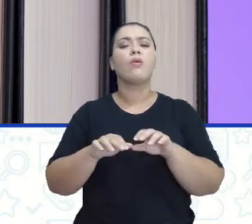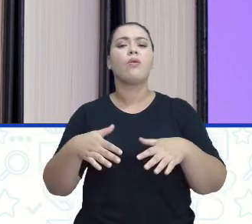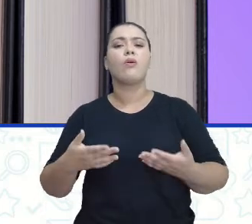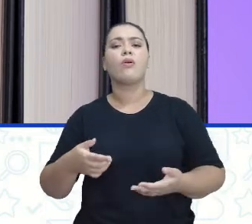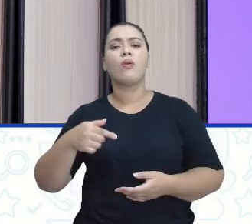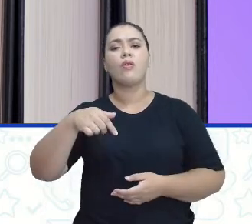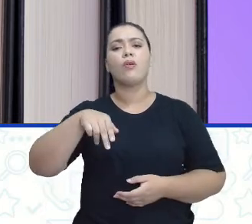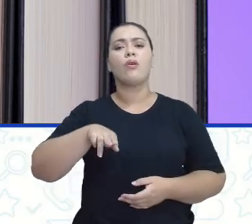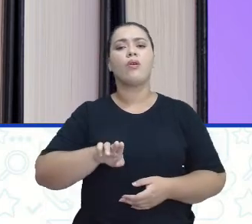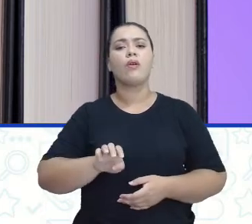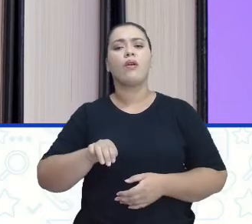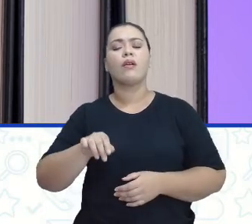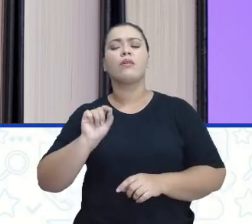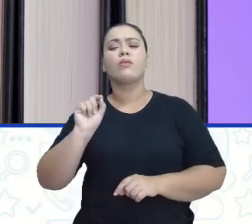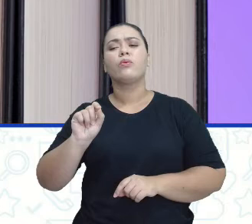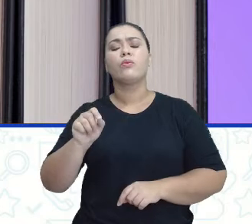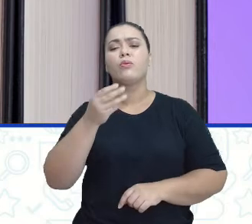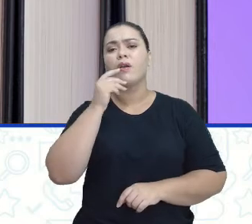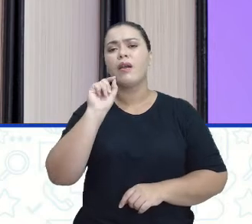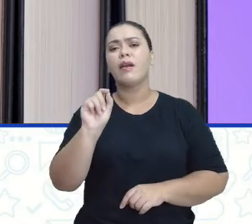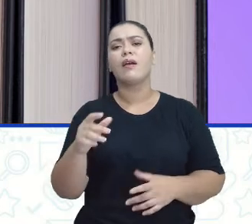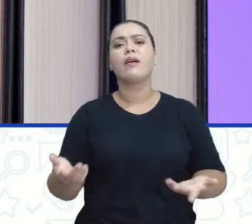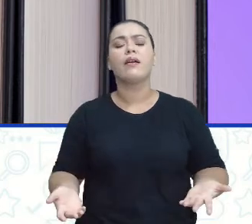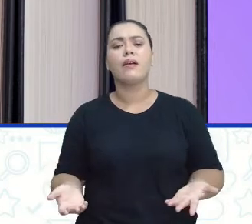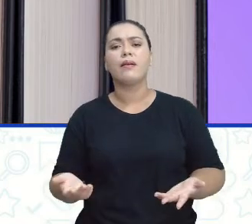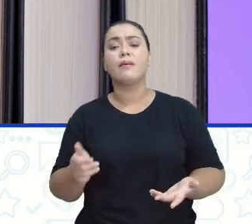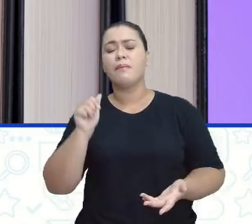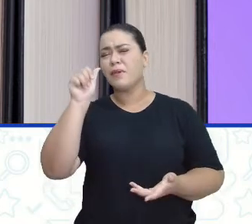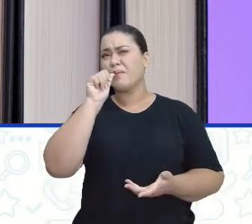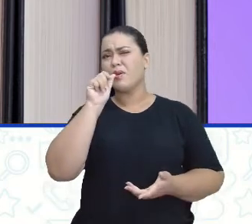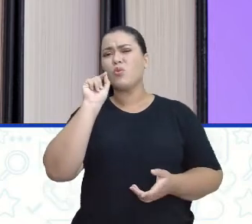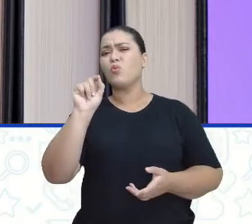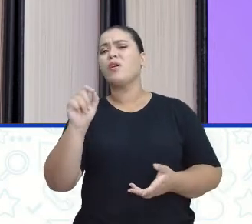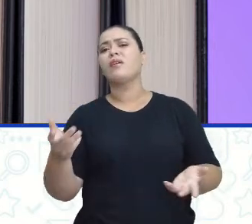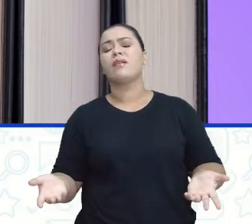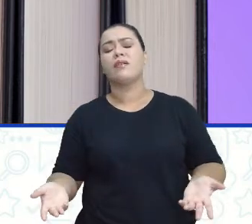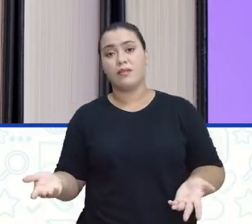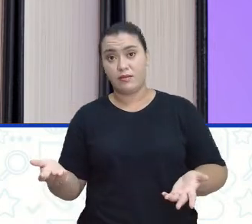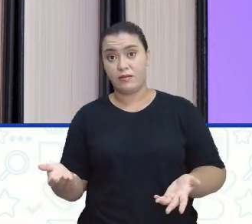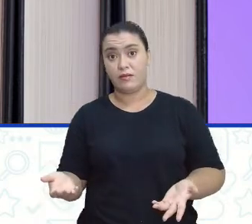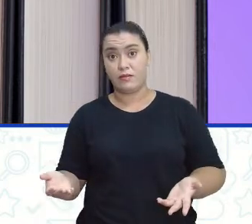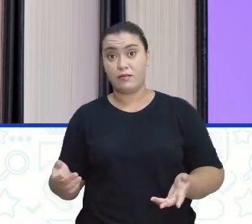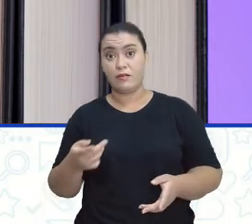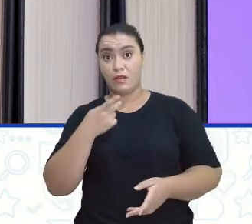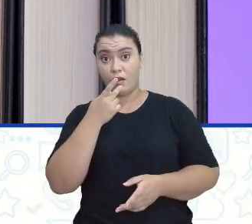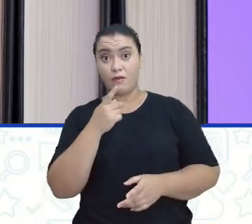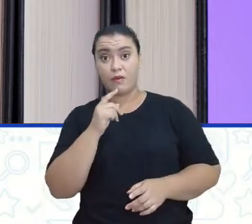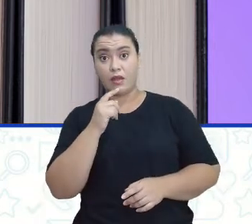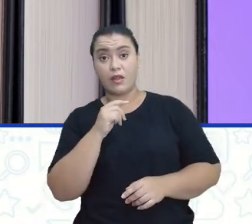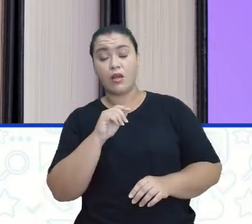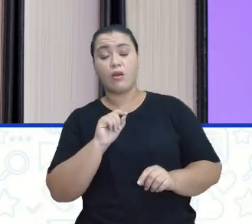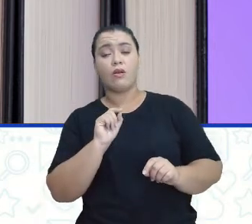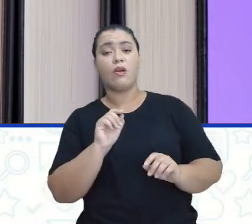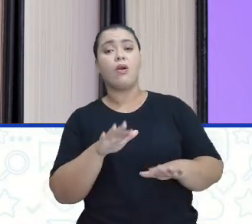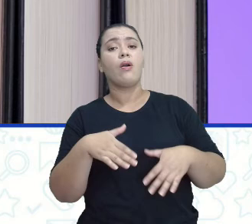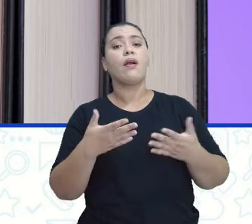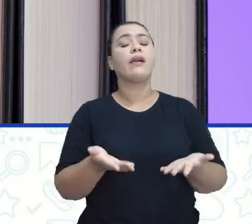quem. Eu comi, o que? Eu bebi, o que? Mas aí quando eu digo, eu falei, com